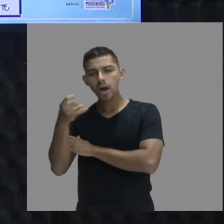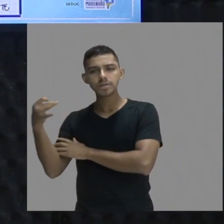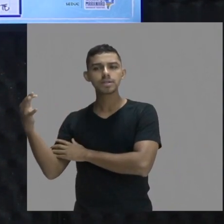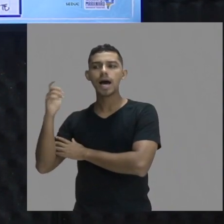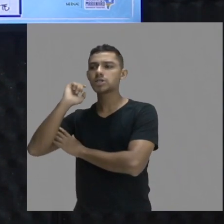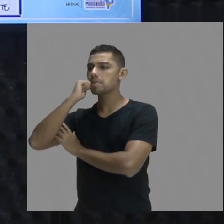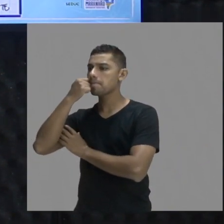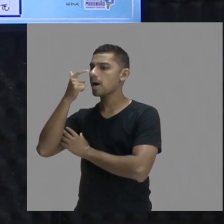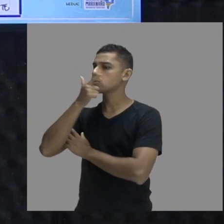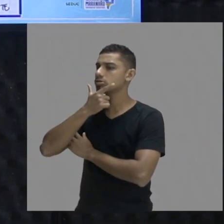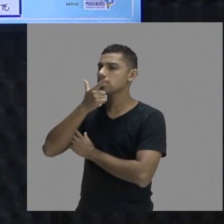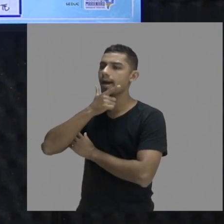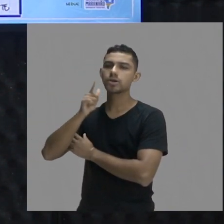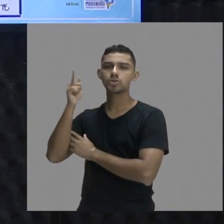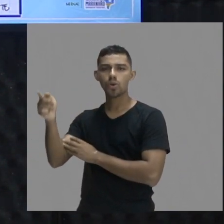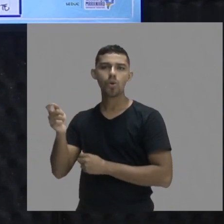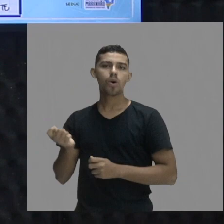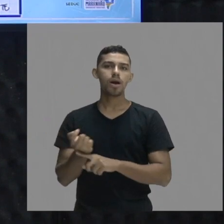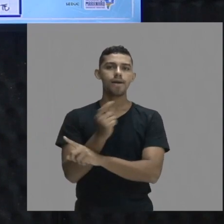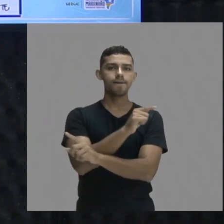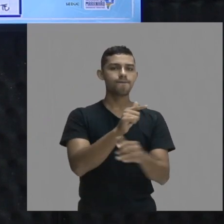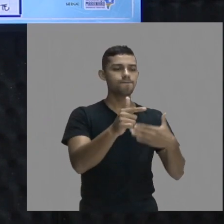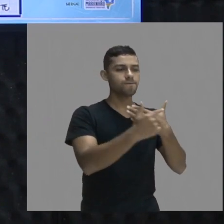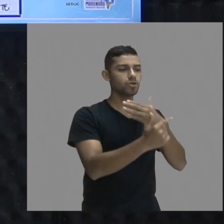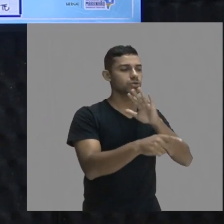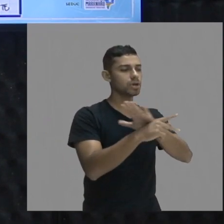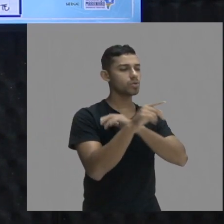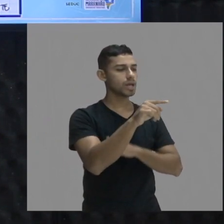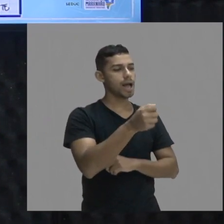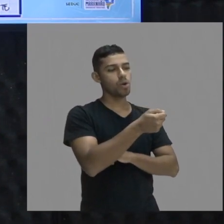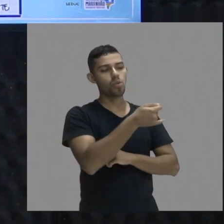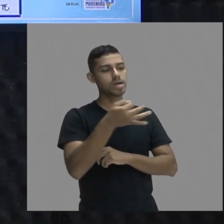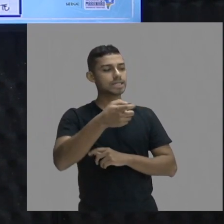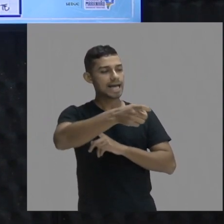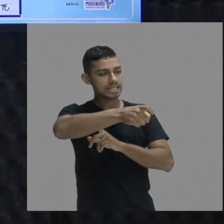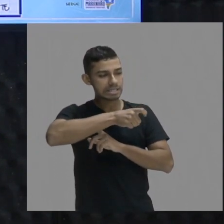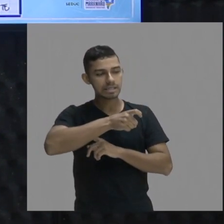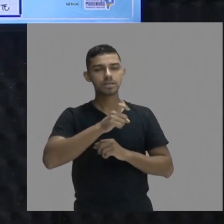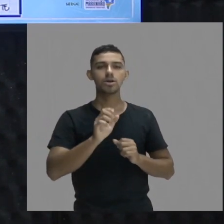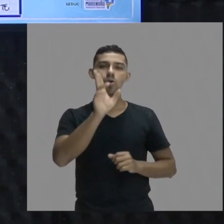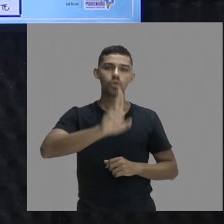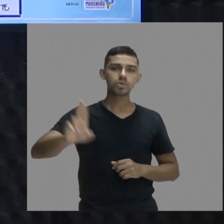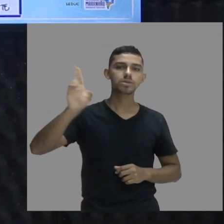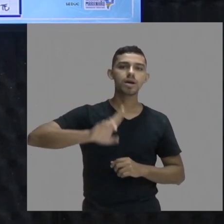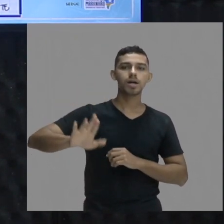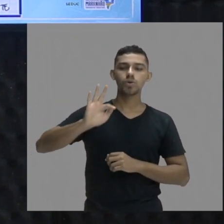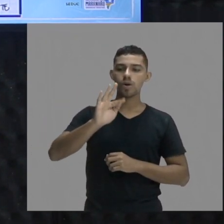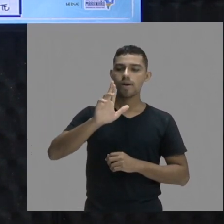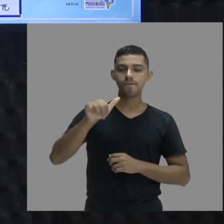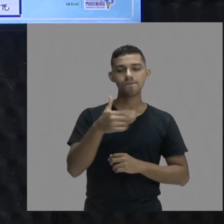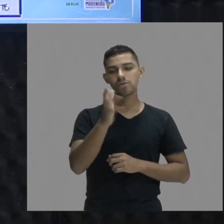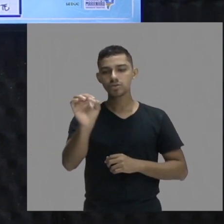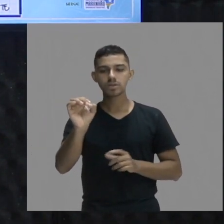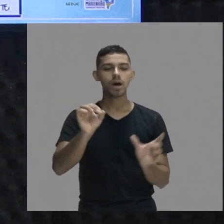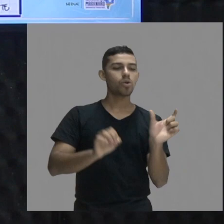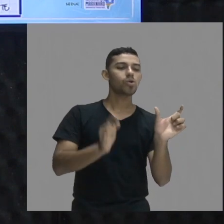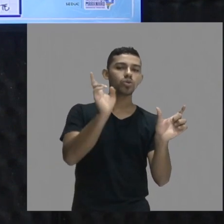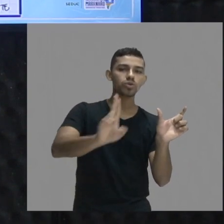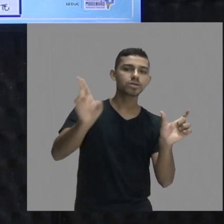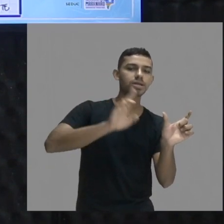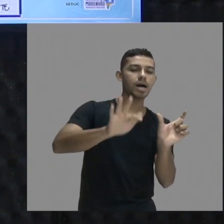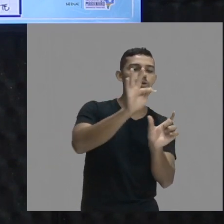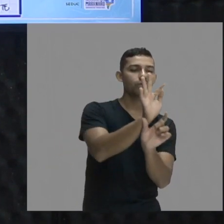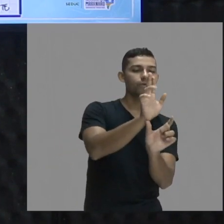valor que você vai pagar Y, em função da quantidade X. Olha, usando a palavra função. Certo? E